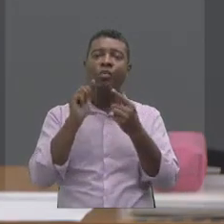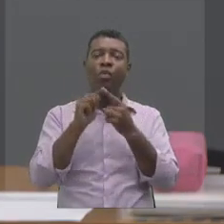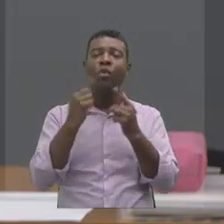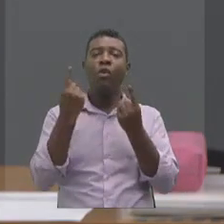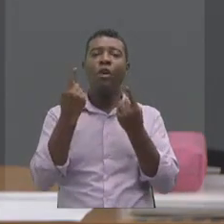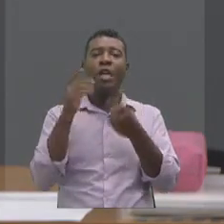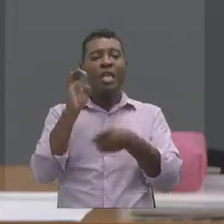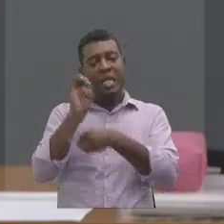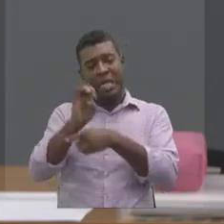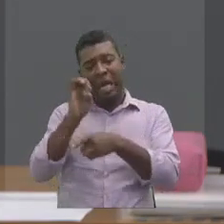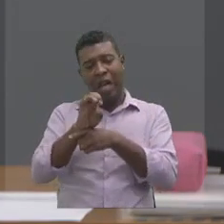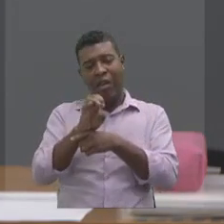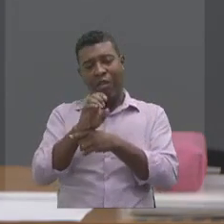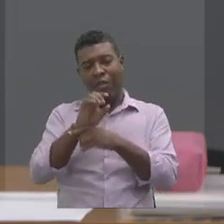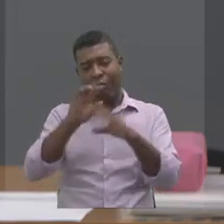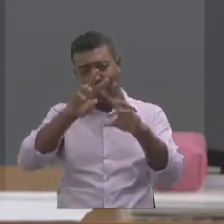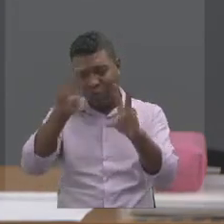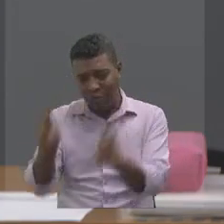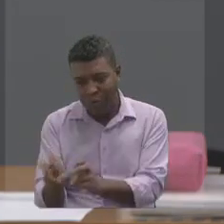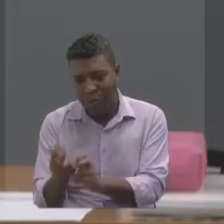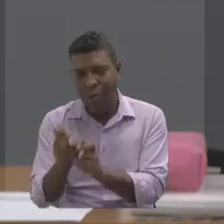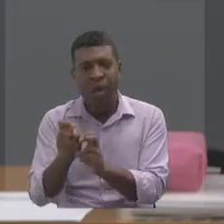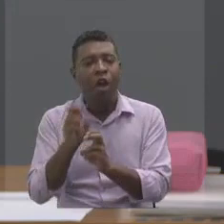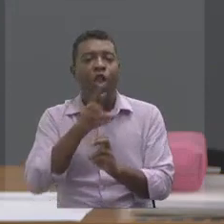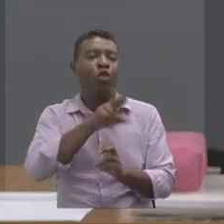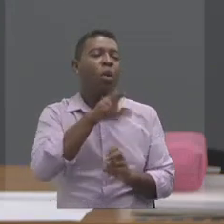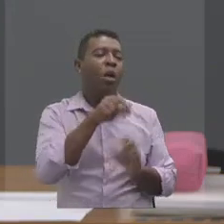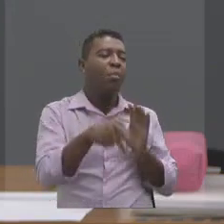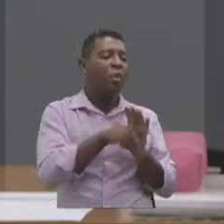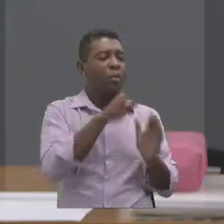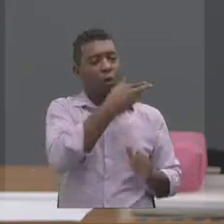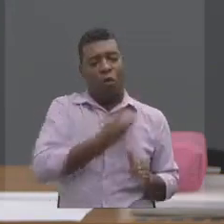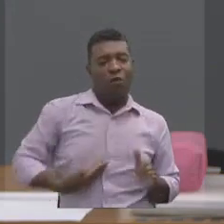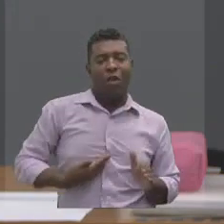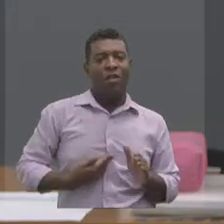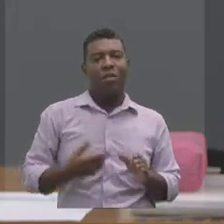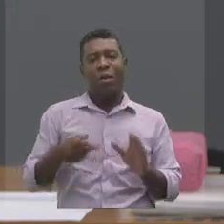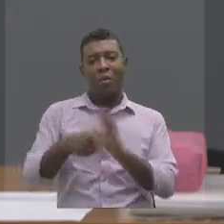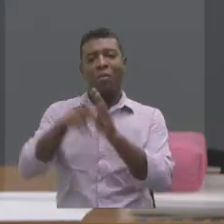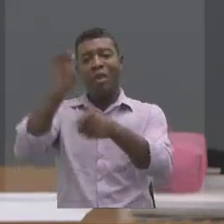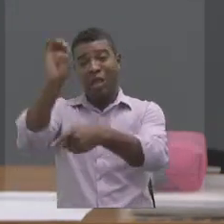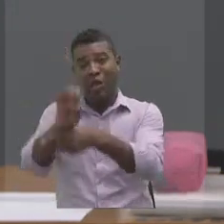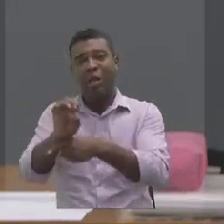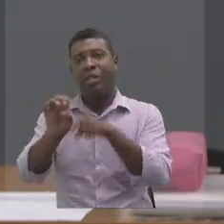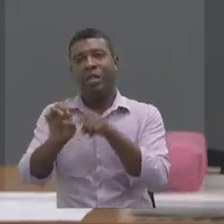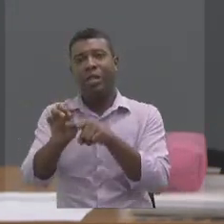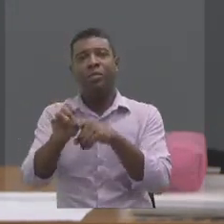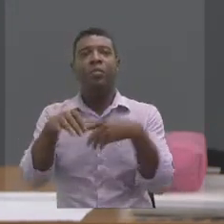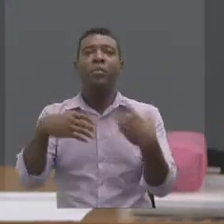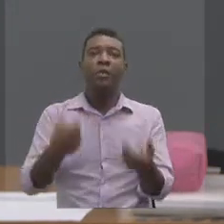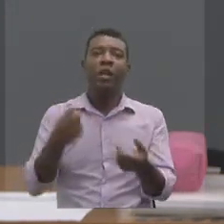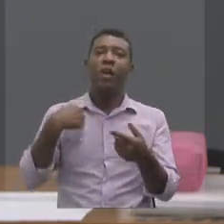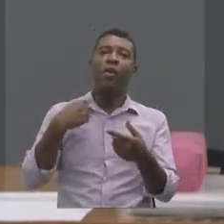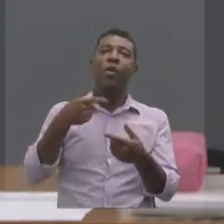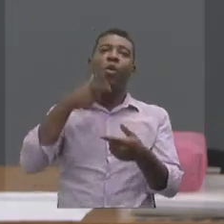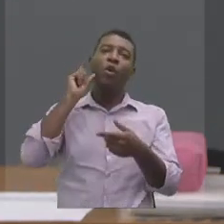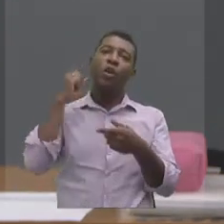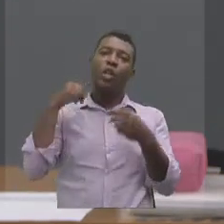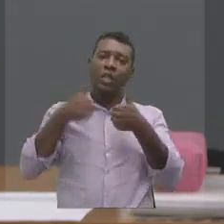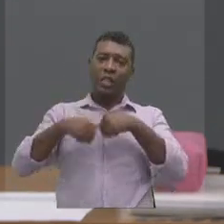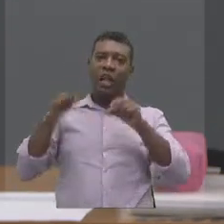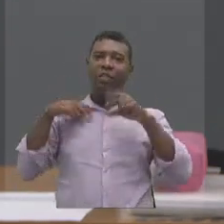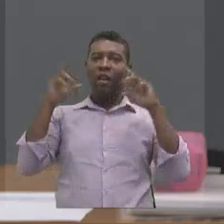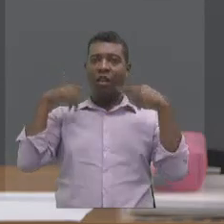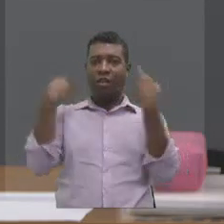do dnity o Fabrício né me reunir com o diretor geral da ANTT né o Rafael vittar tive reunião na presença da república e no Ministério